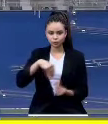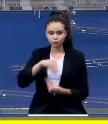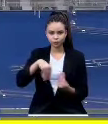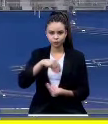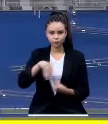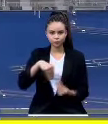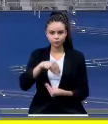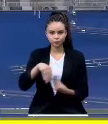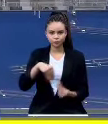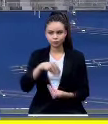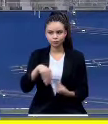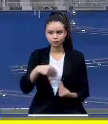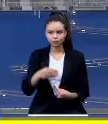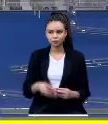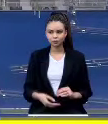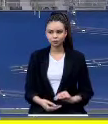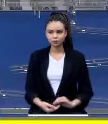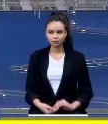Mania.